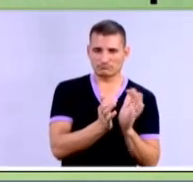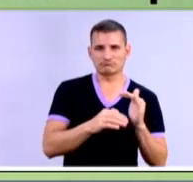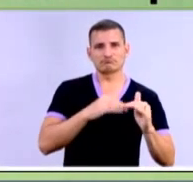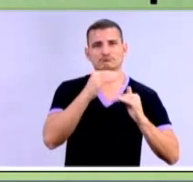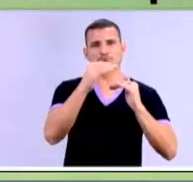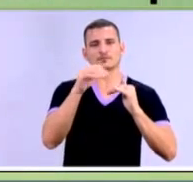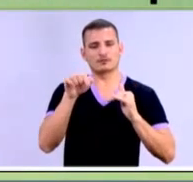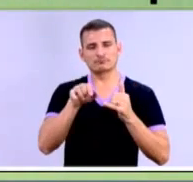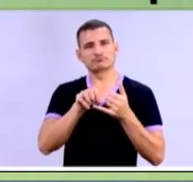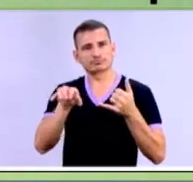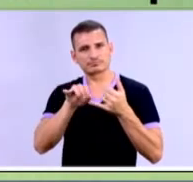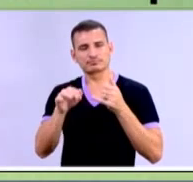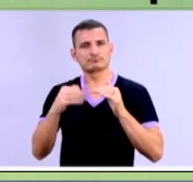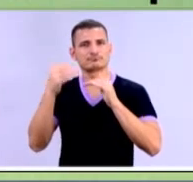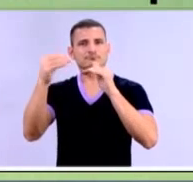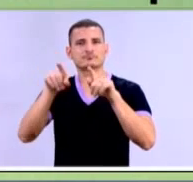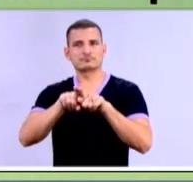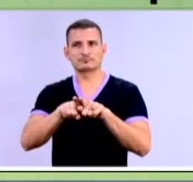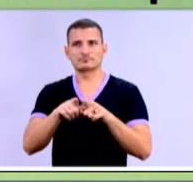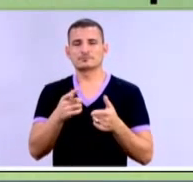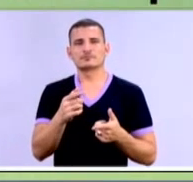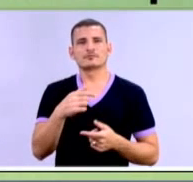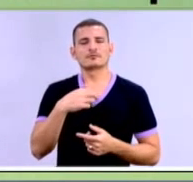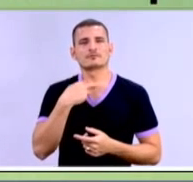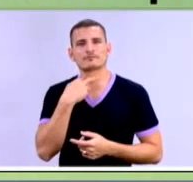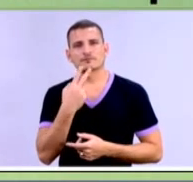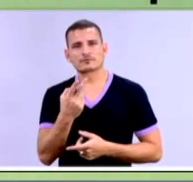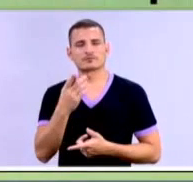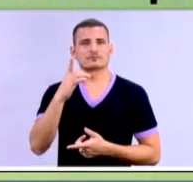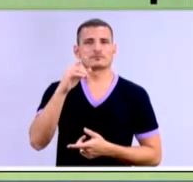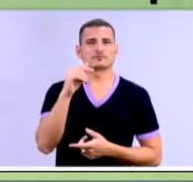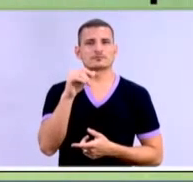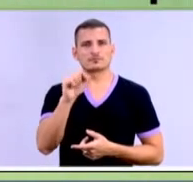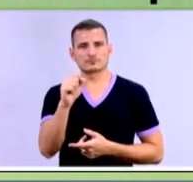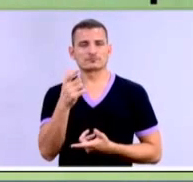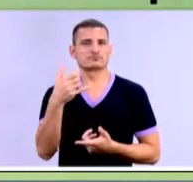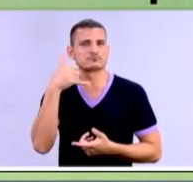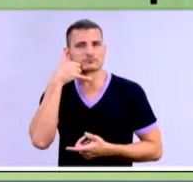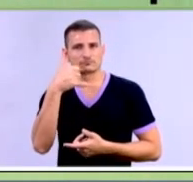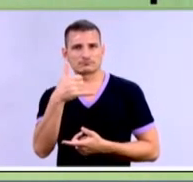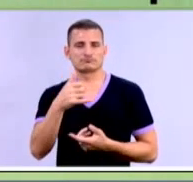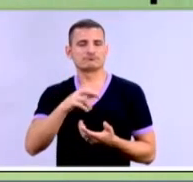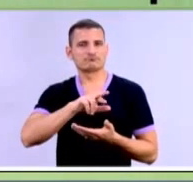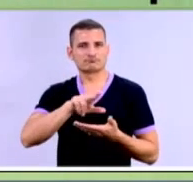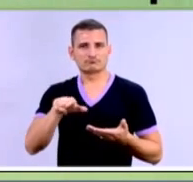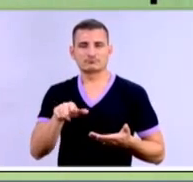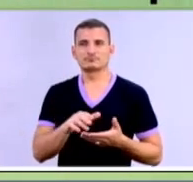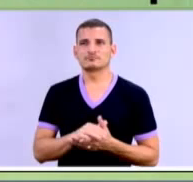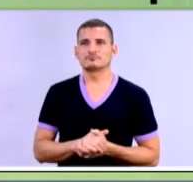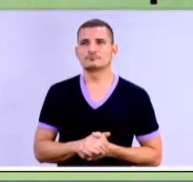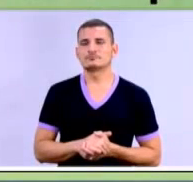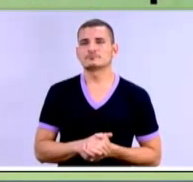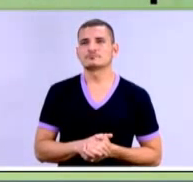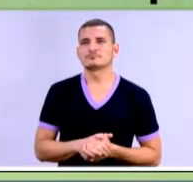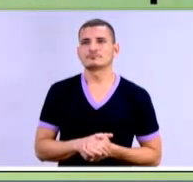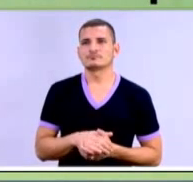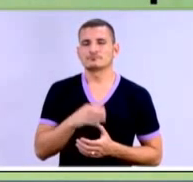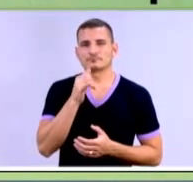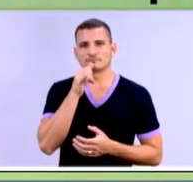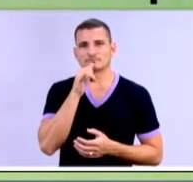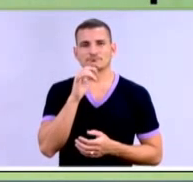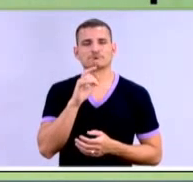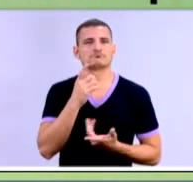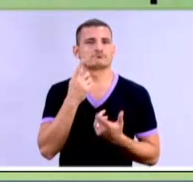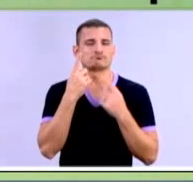para diferentes aplicações, né, como voz, dados, telecomunicações, etc. Por exemplo, não é interessante que a gente